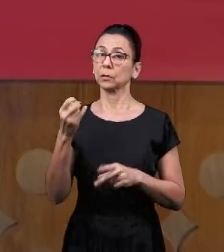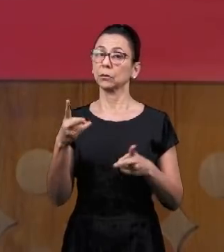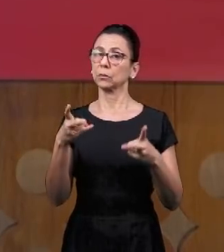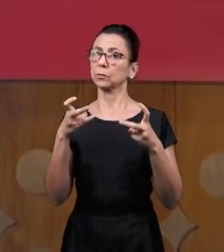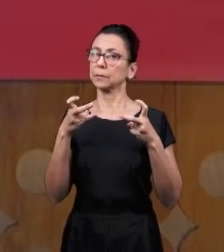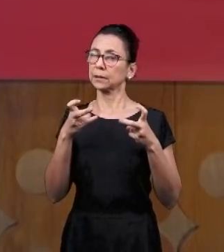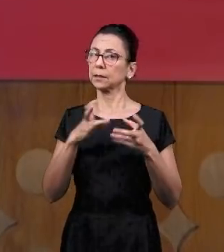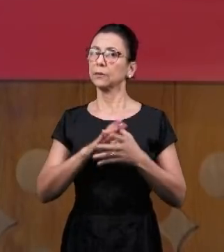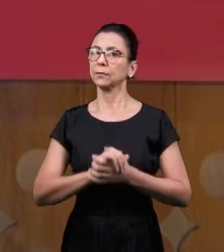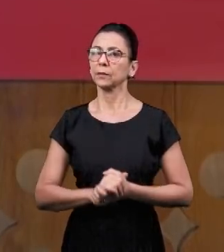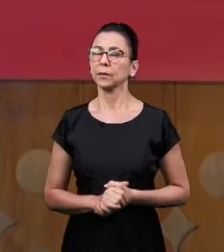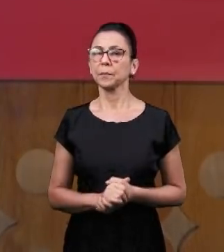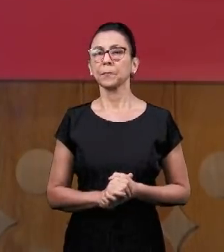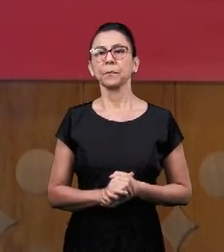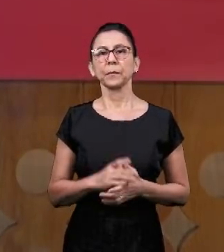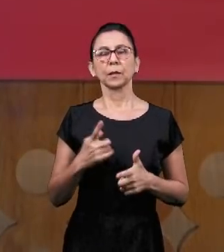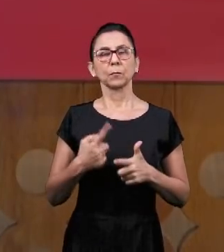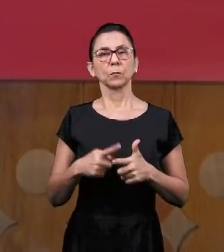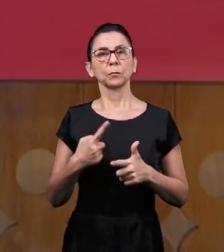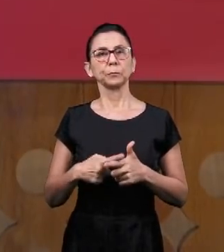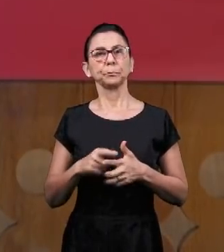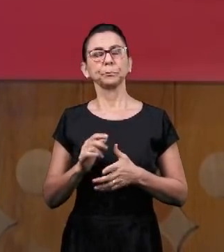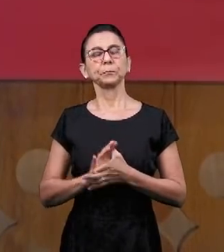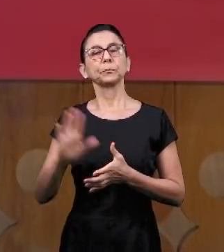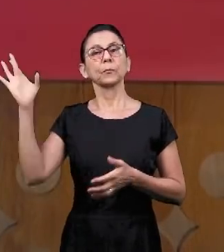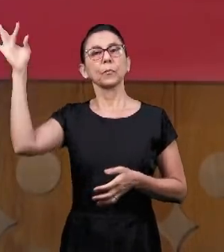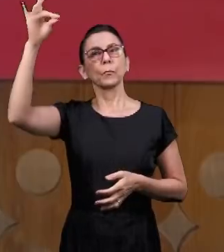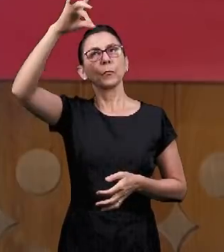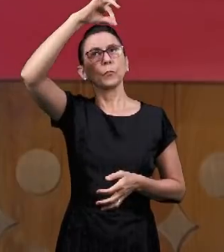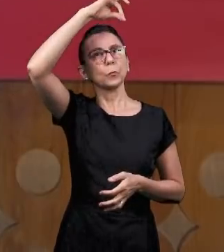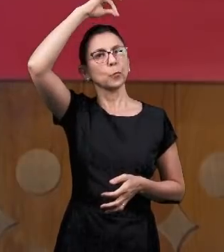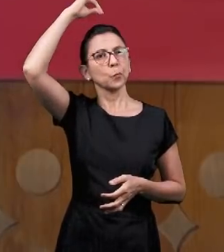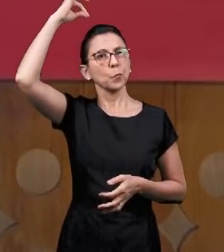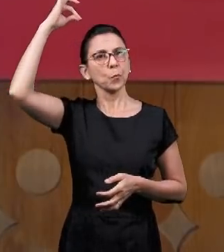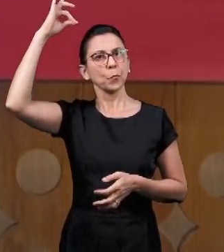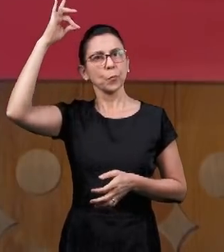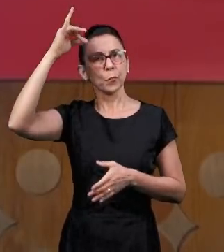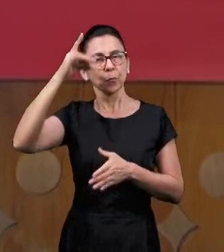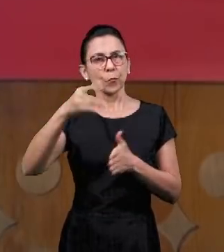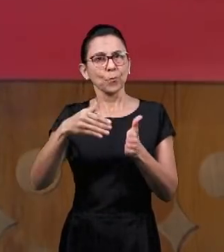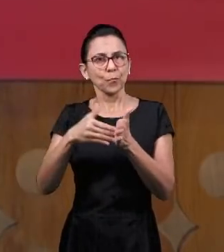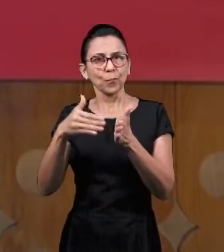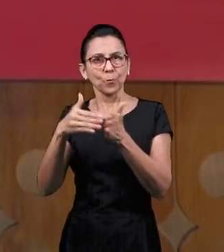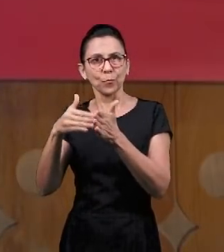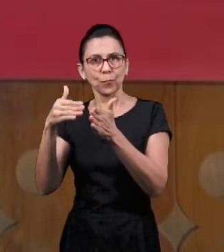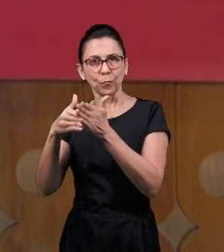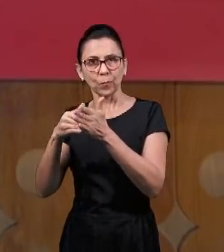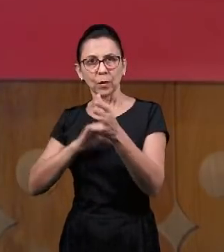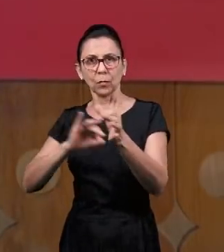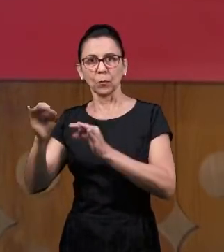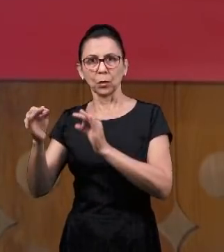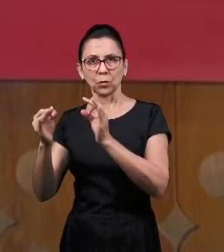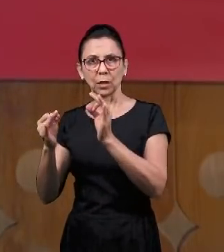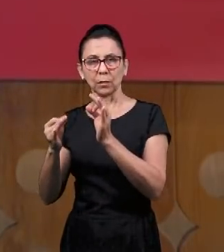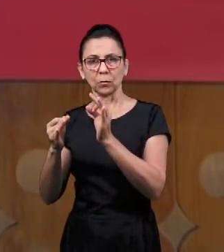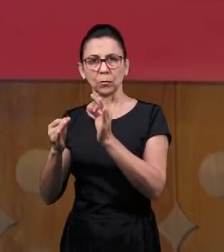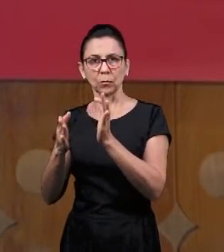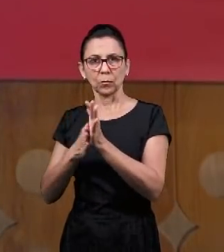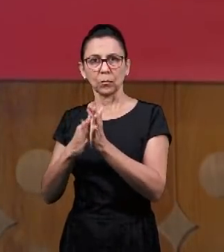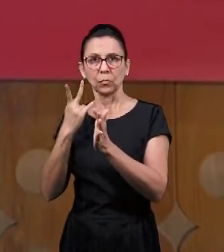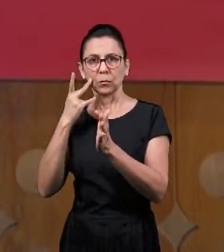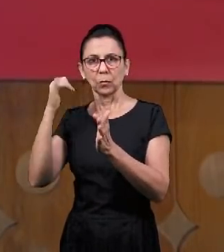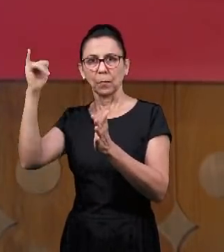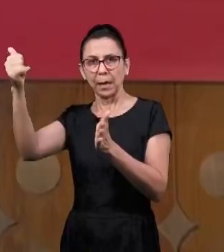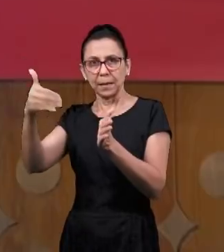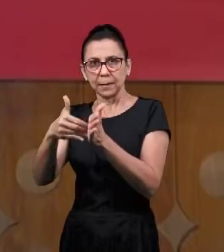o Espírito Santo não interfere no projeto do Pai. Há um projeto em